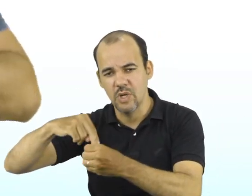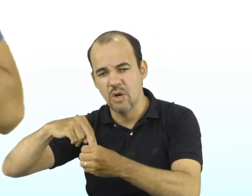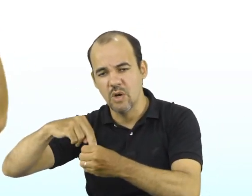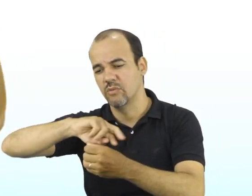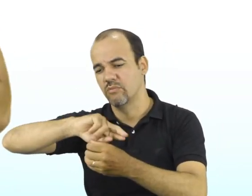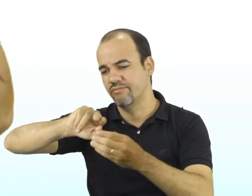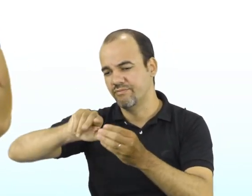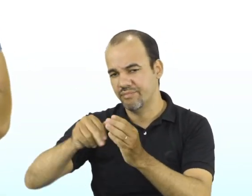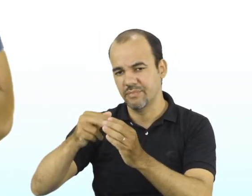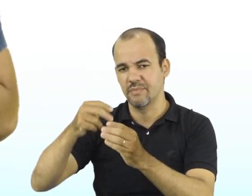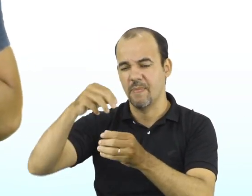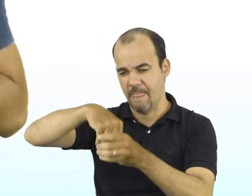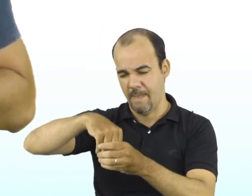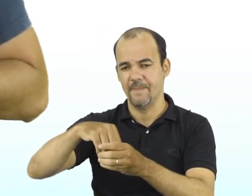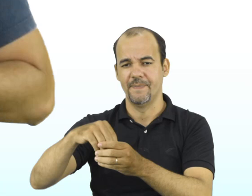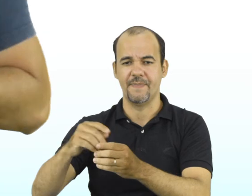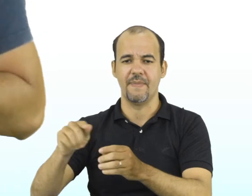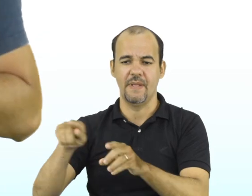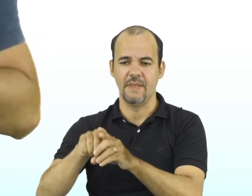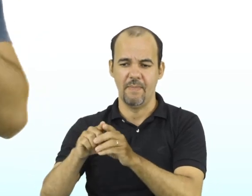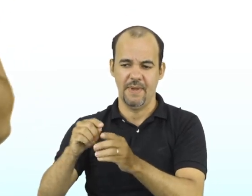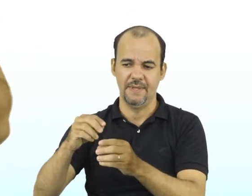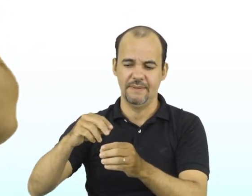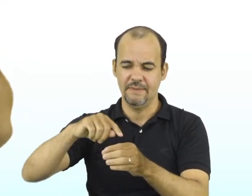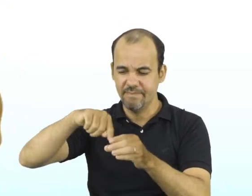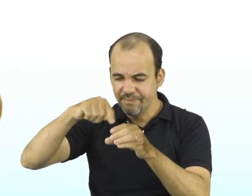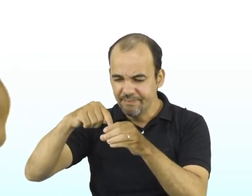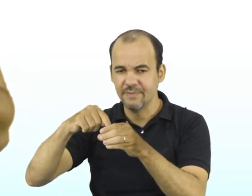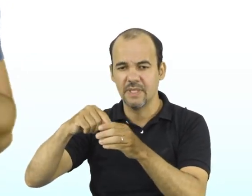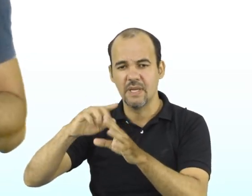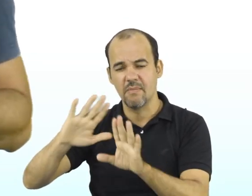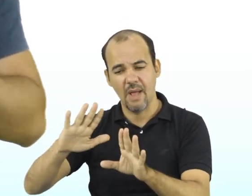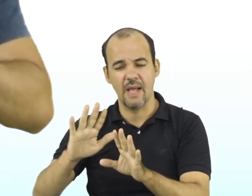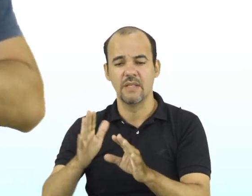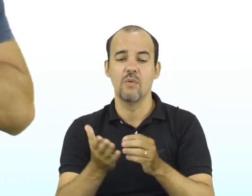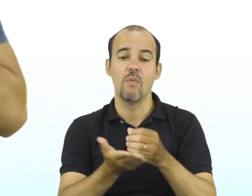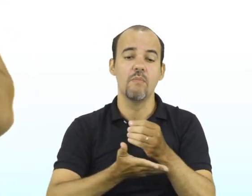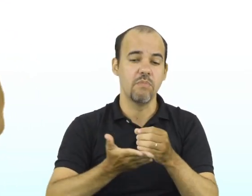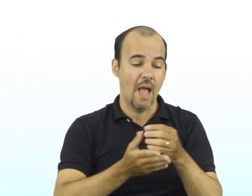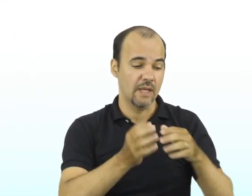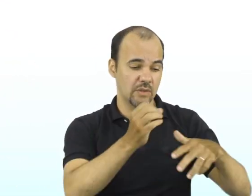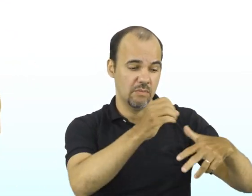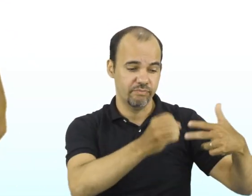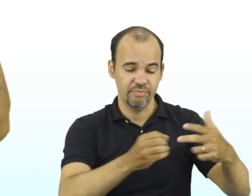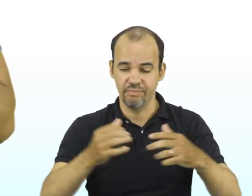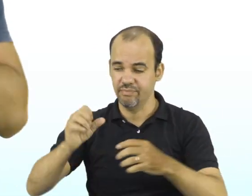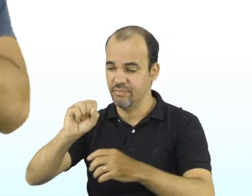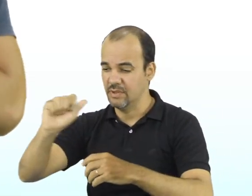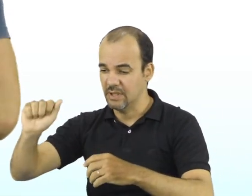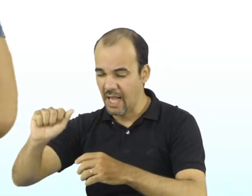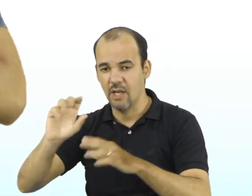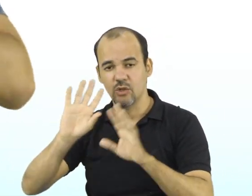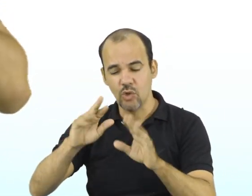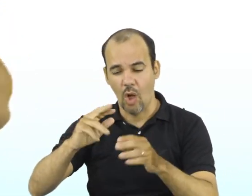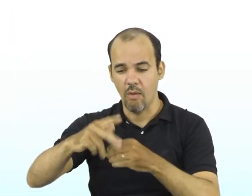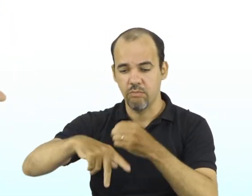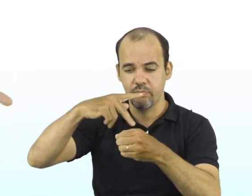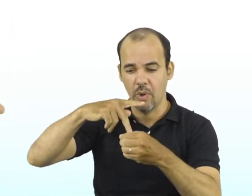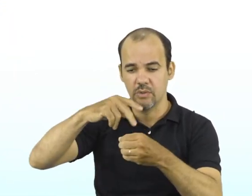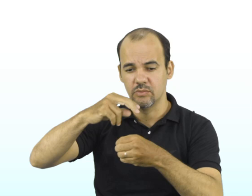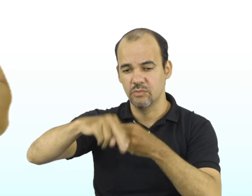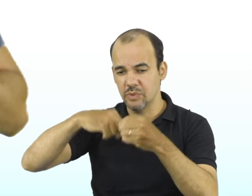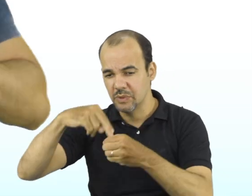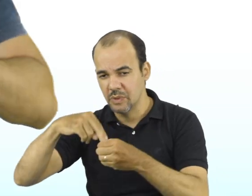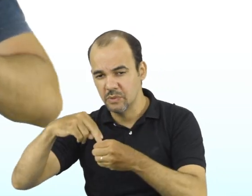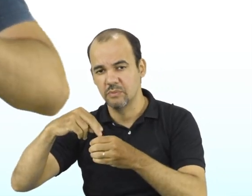existem outras partículas subatômicas no núcleo, porém, para nível da nossa prova, nós vamos estar comentando apenas dos prótons e dos